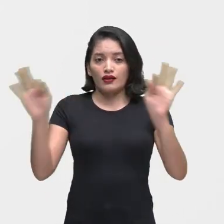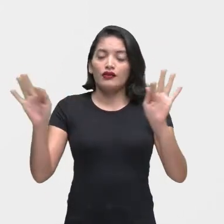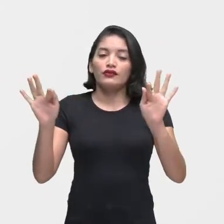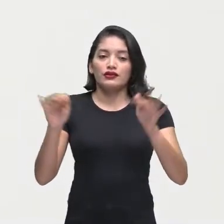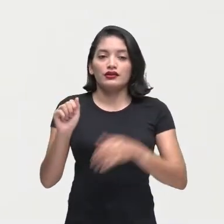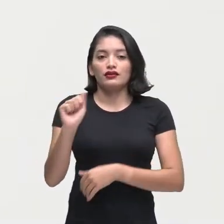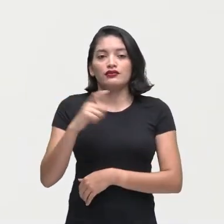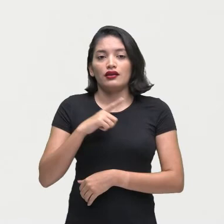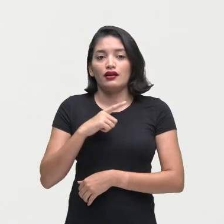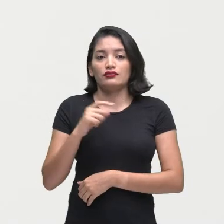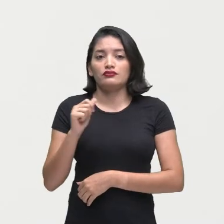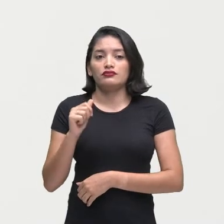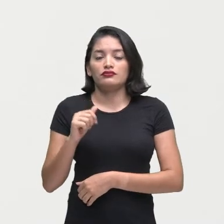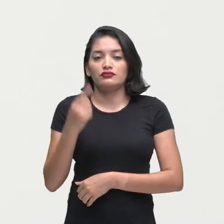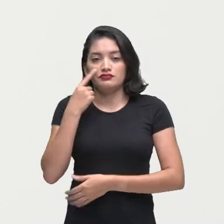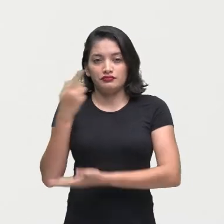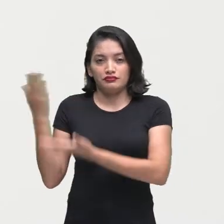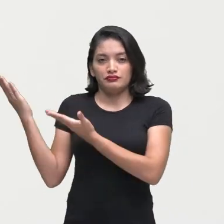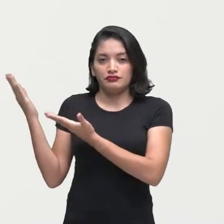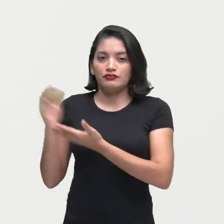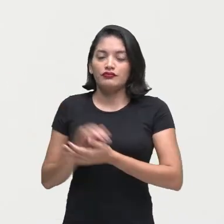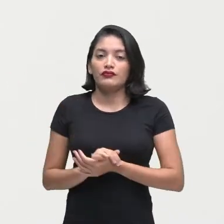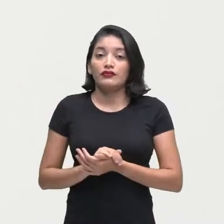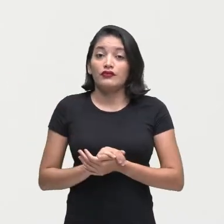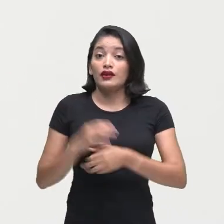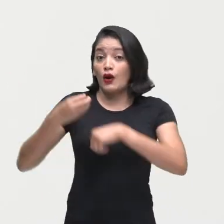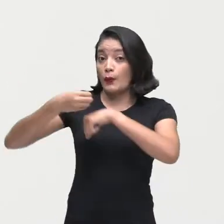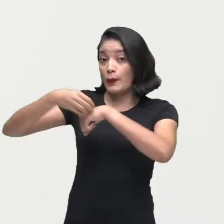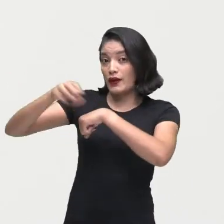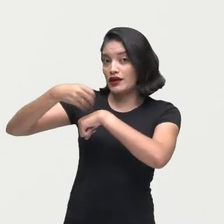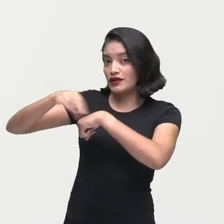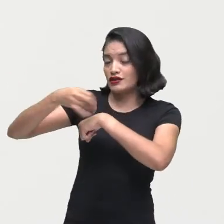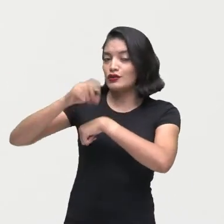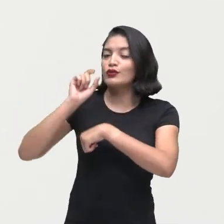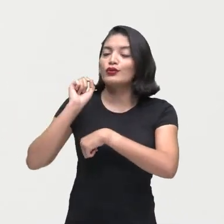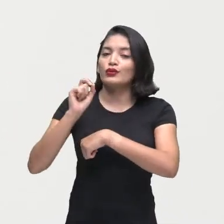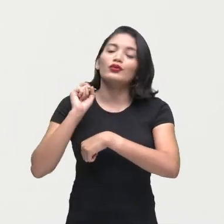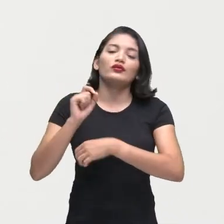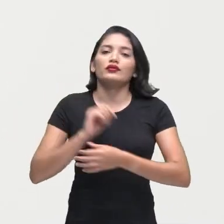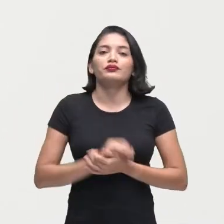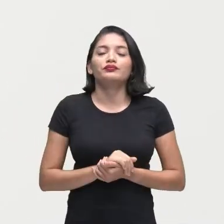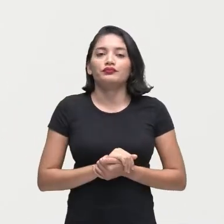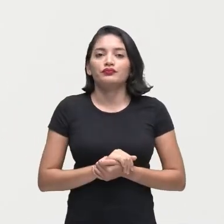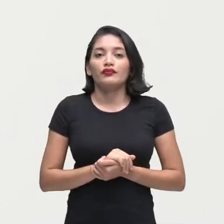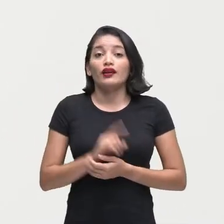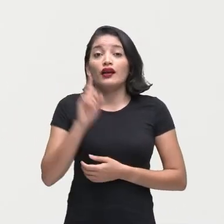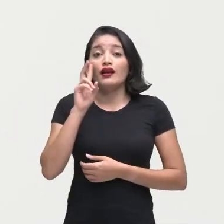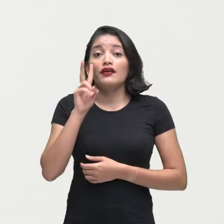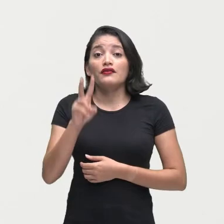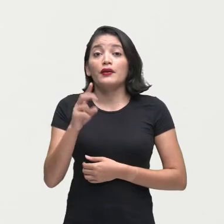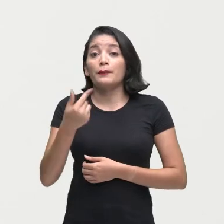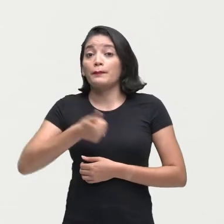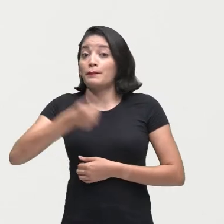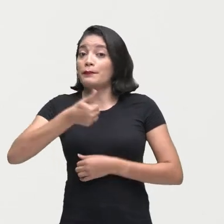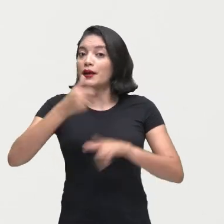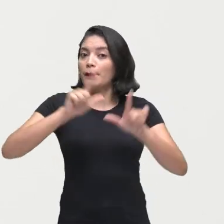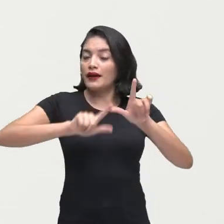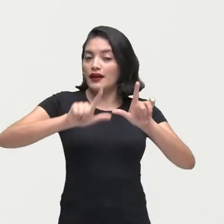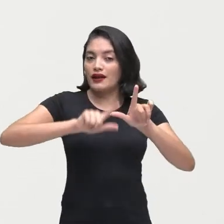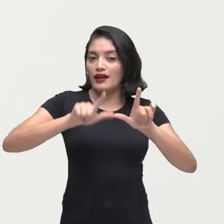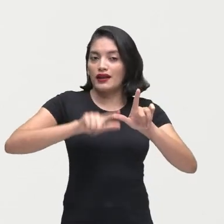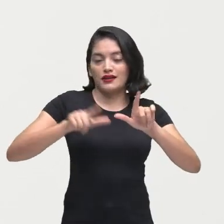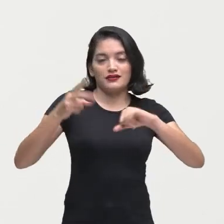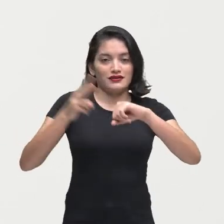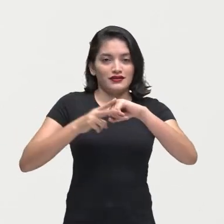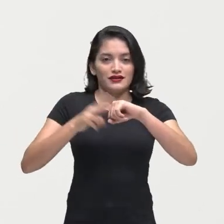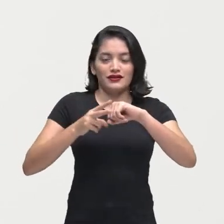eu tão a dica para vocês e olhar sempre a primeira letra do verbo